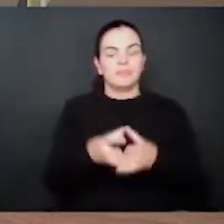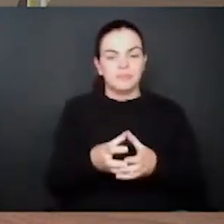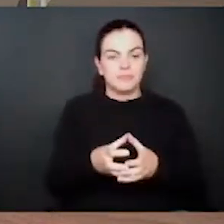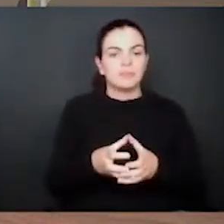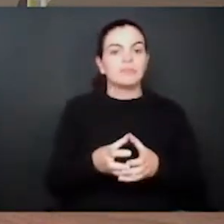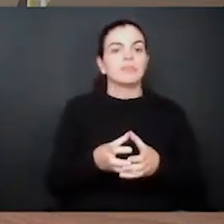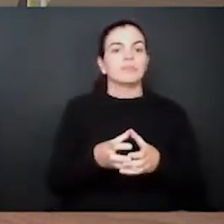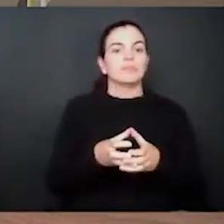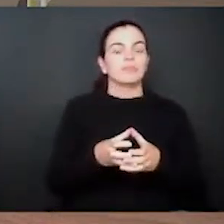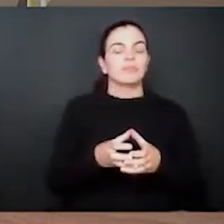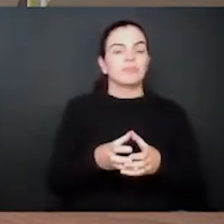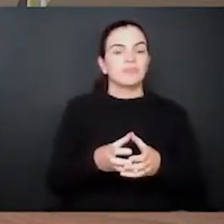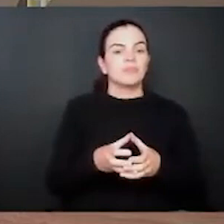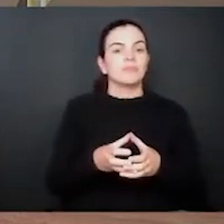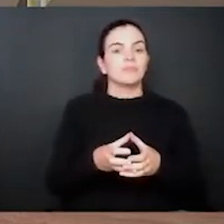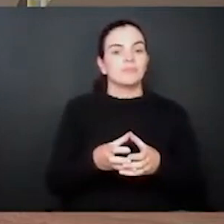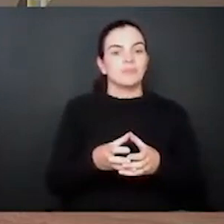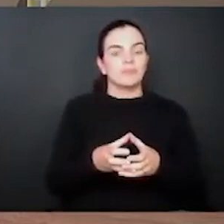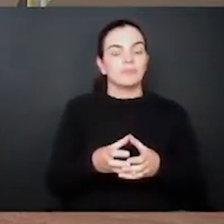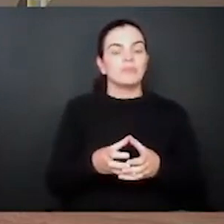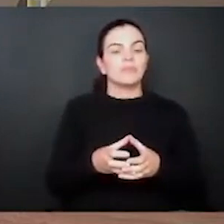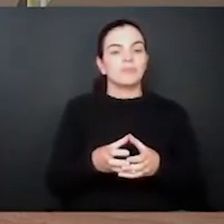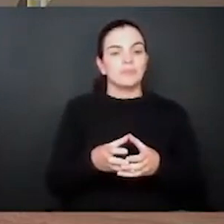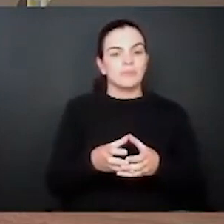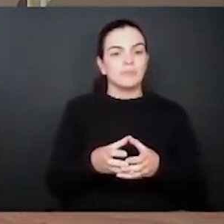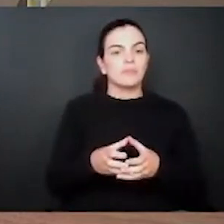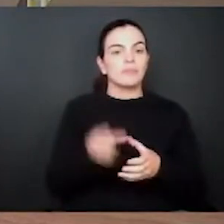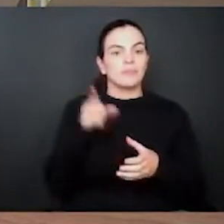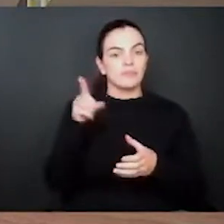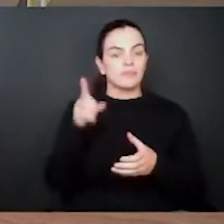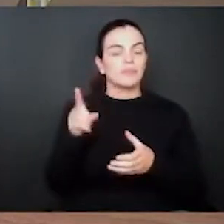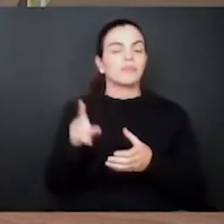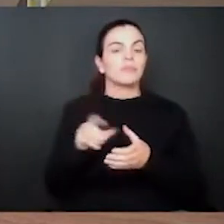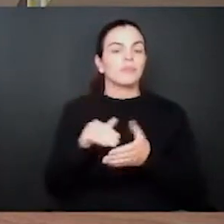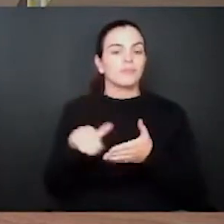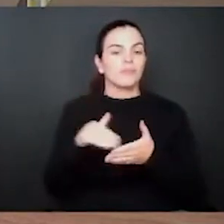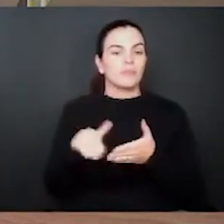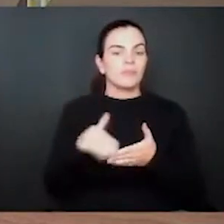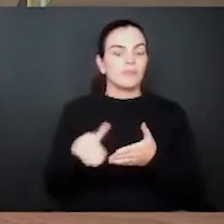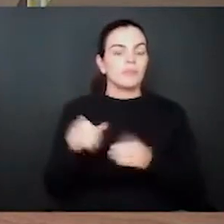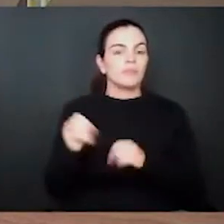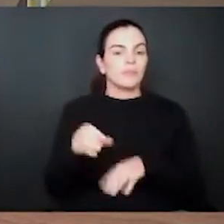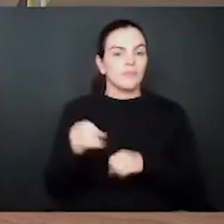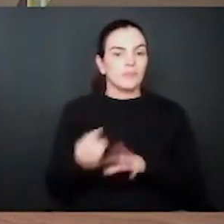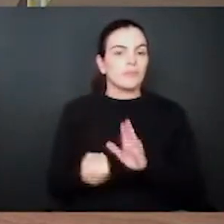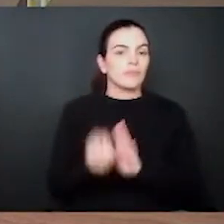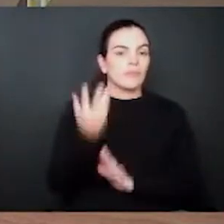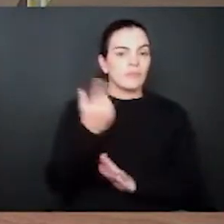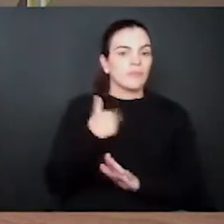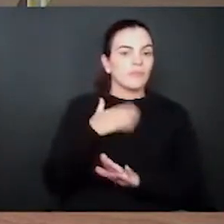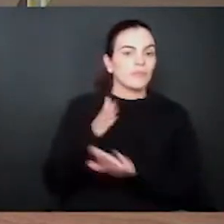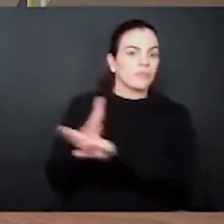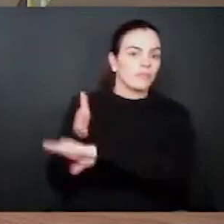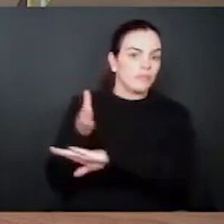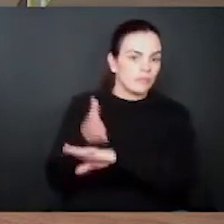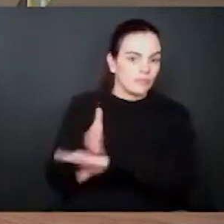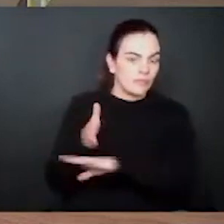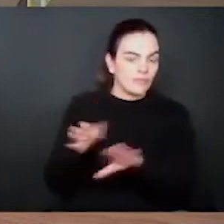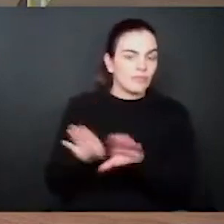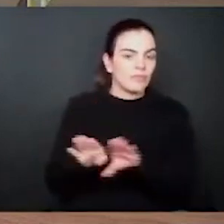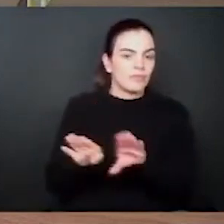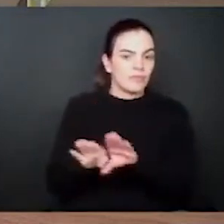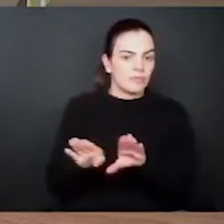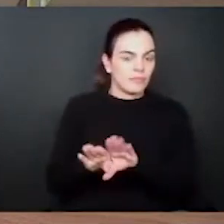Municipal de Educação. Eu tive a oportunidade de participar como suplente também. Então, foi muito importante que